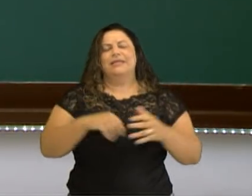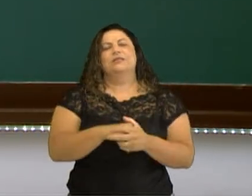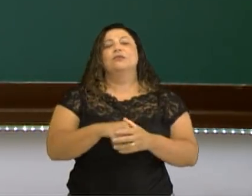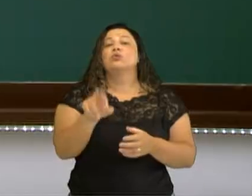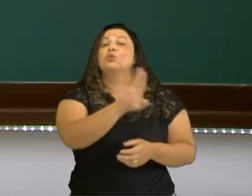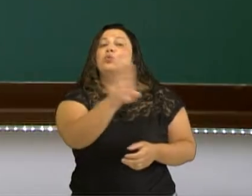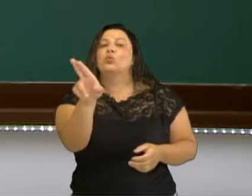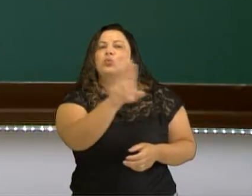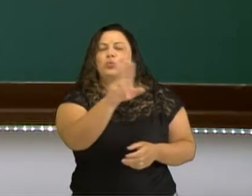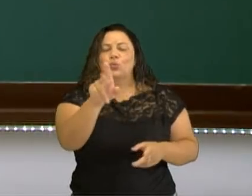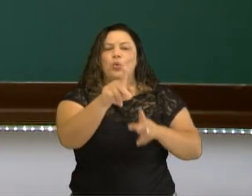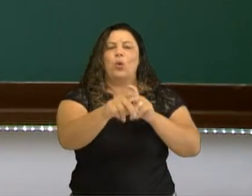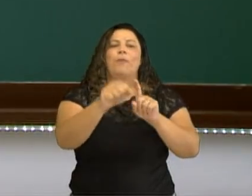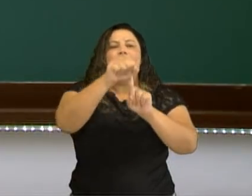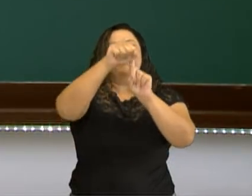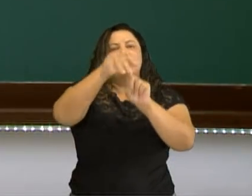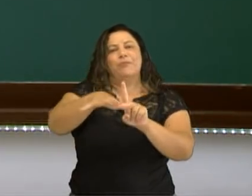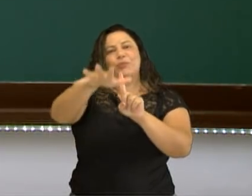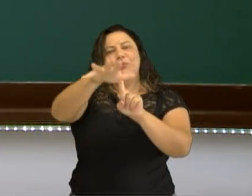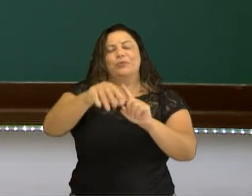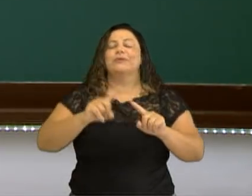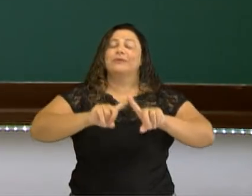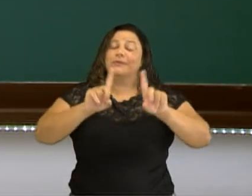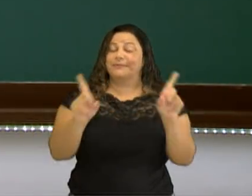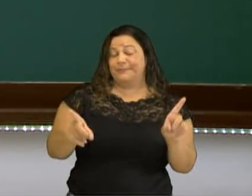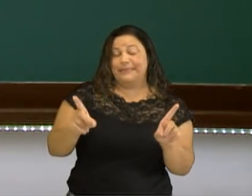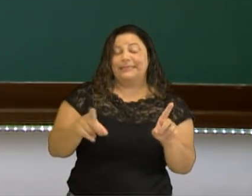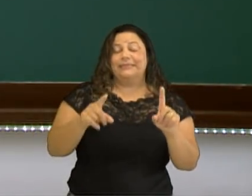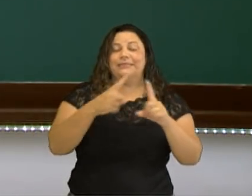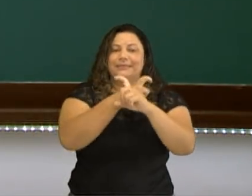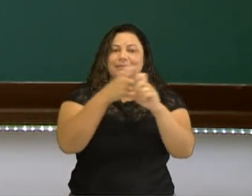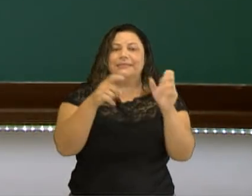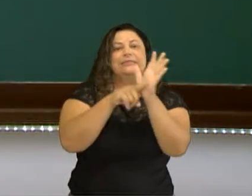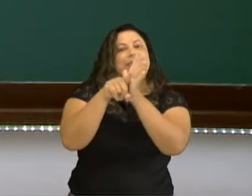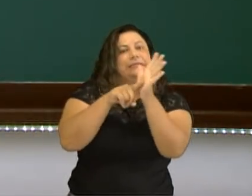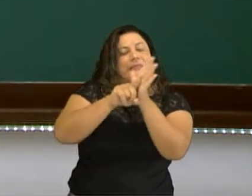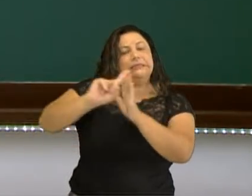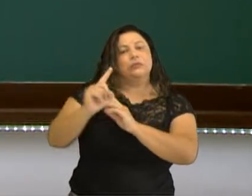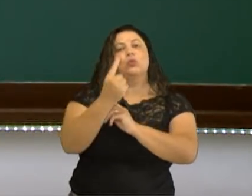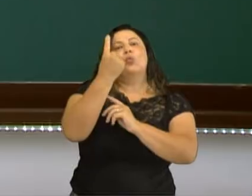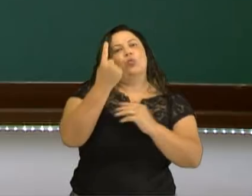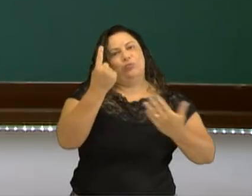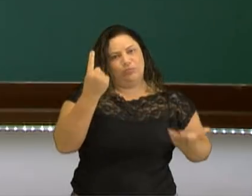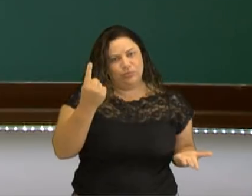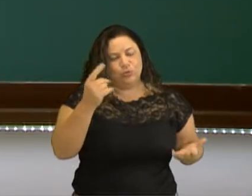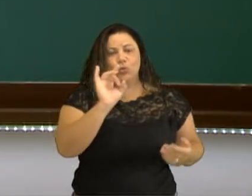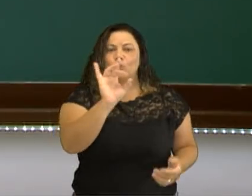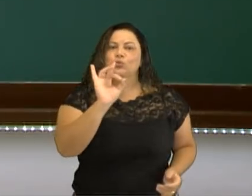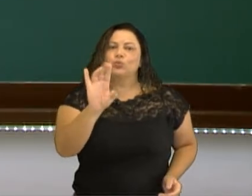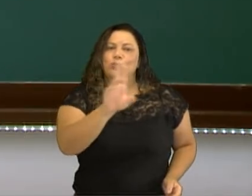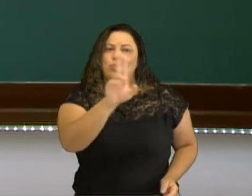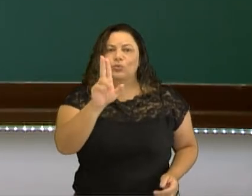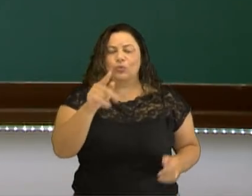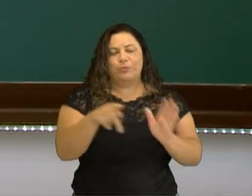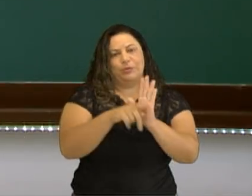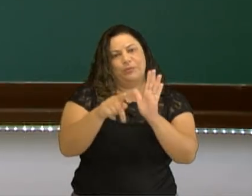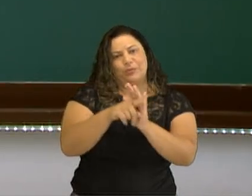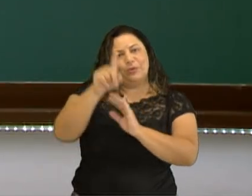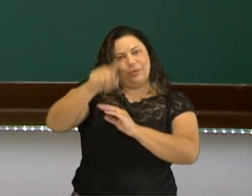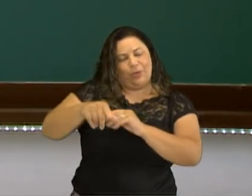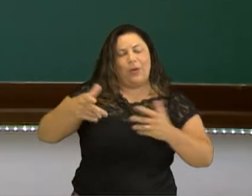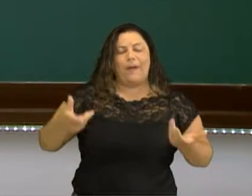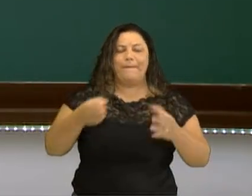popular, mas o nome científico dela é único. É um nome que só ela vai apresentar e